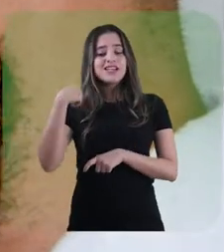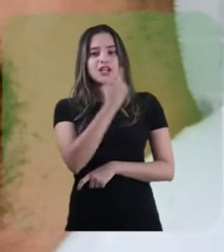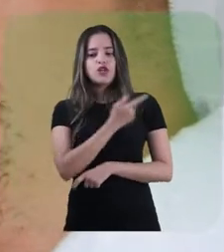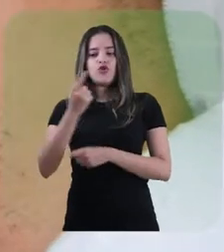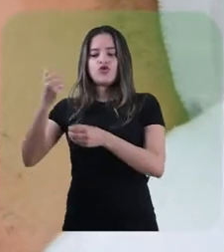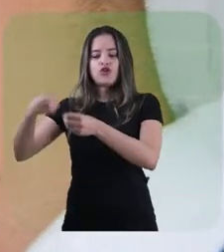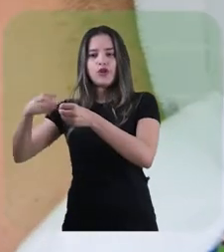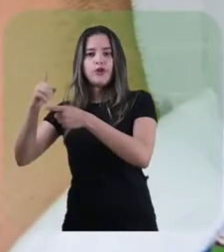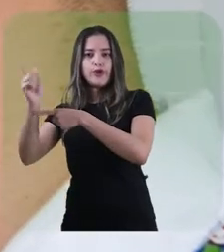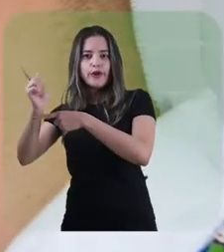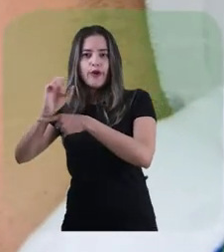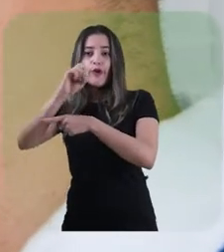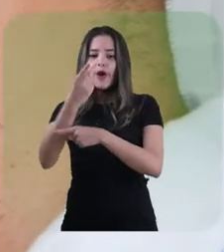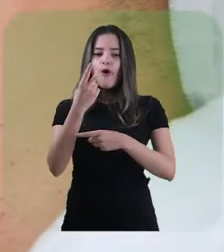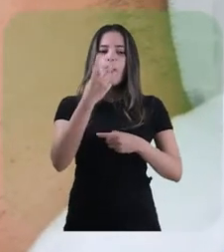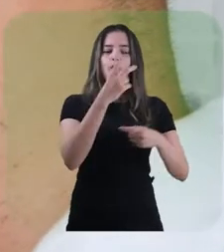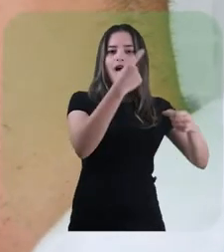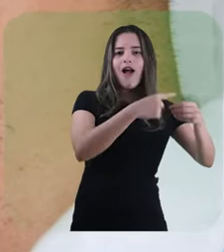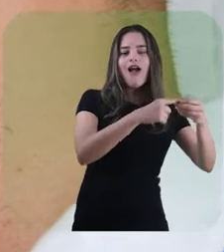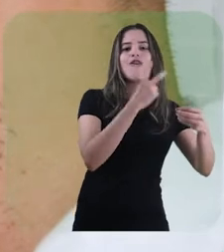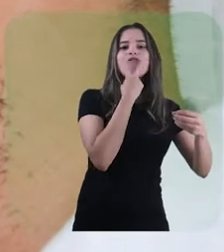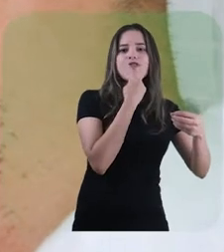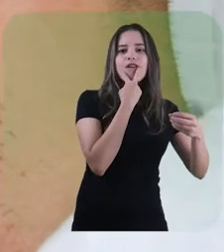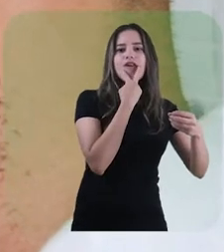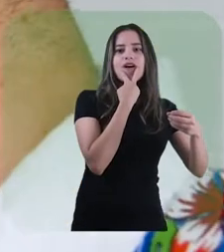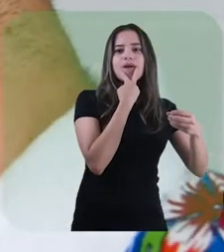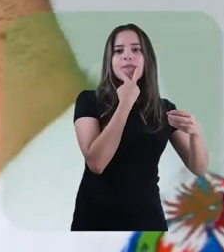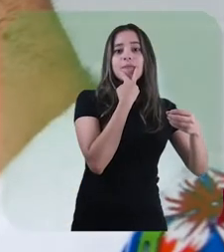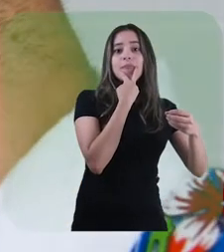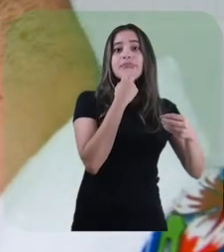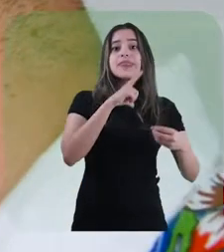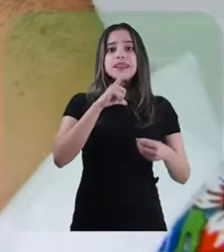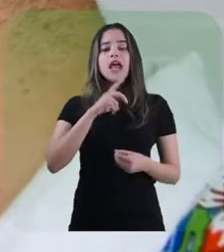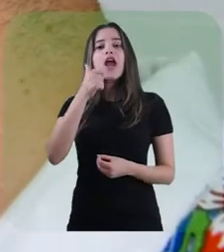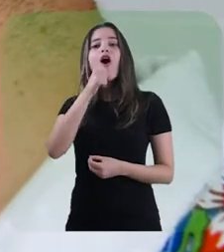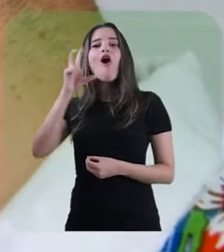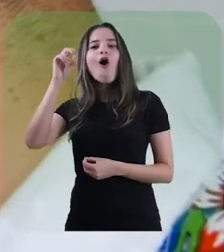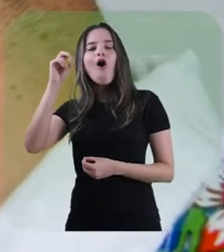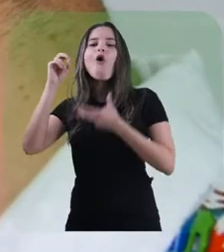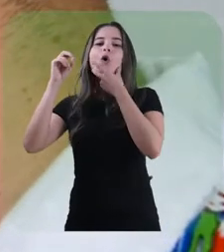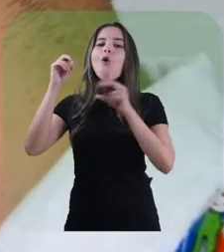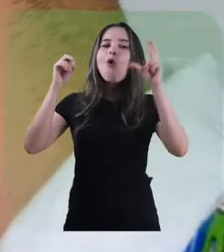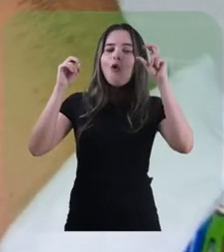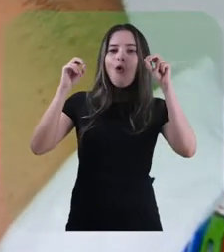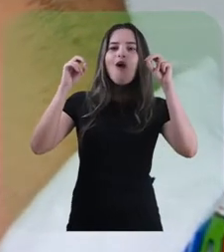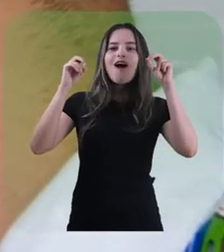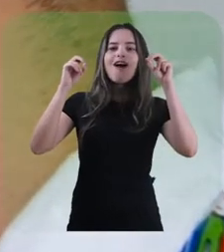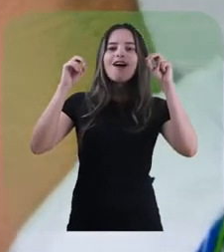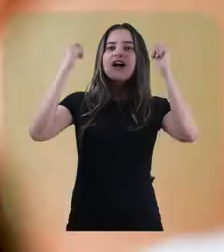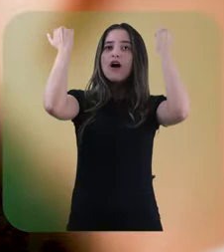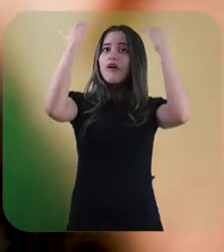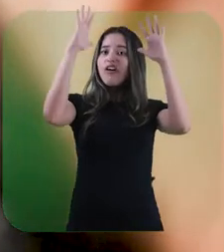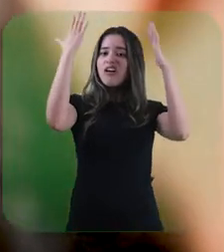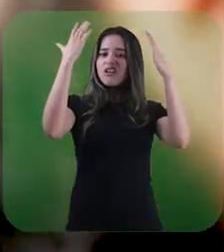se a gente for para a Glória se a gente for por aqui para Vitória e tiver essas pessoas os